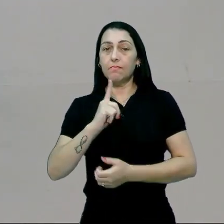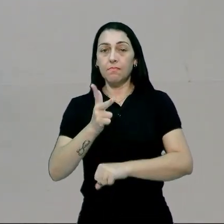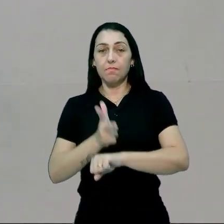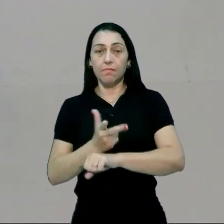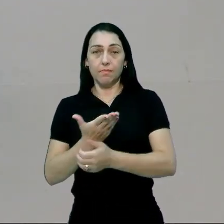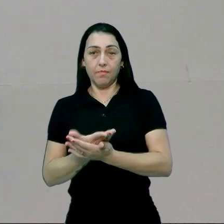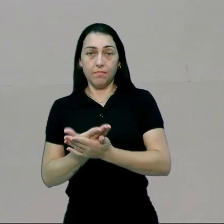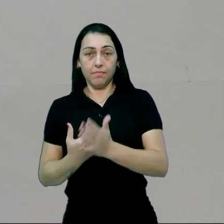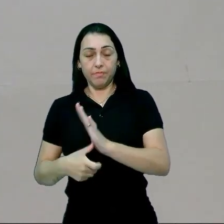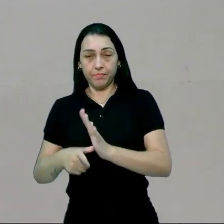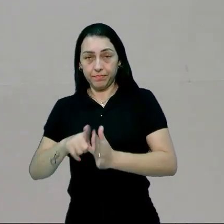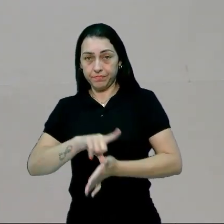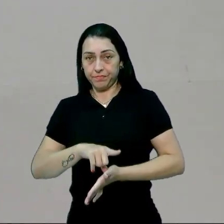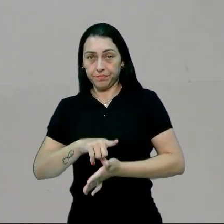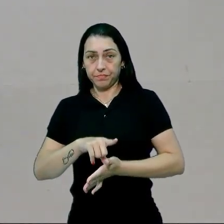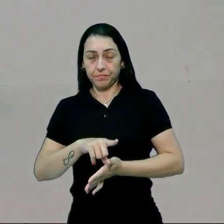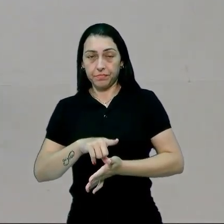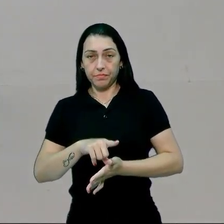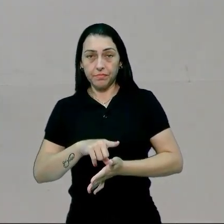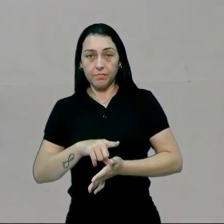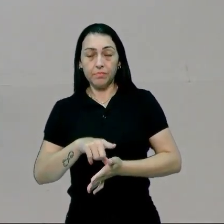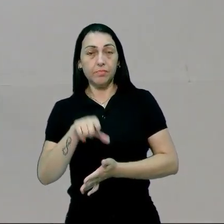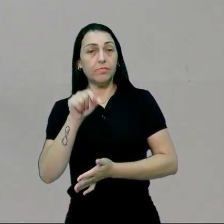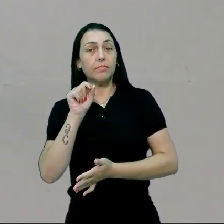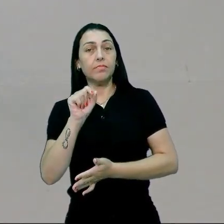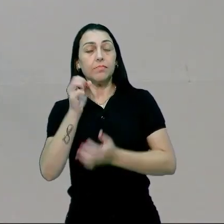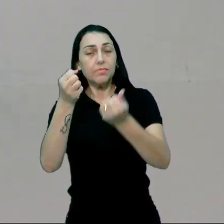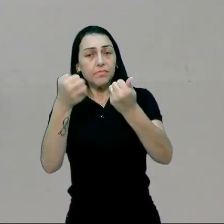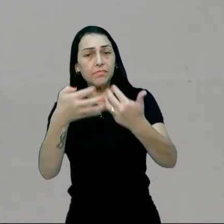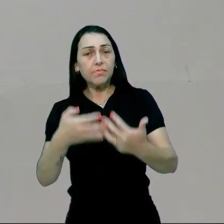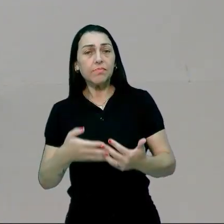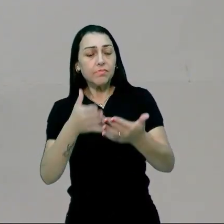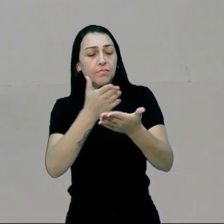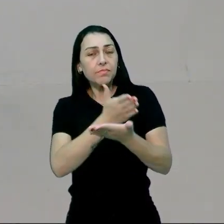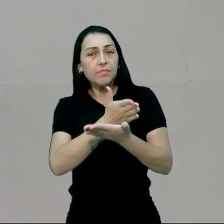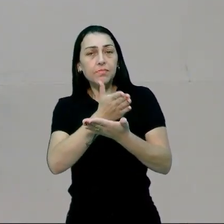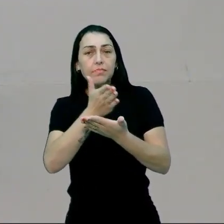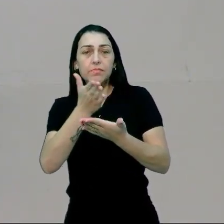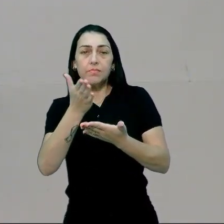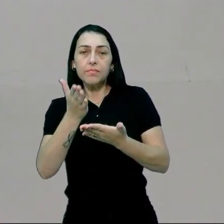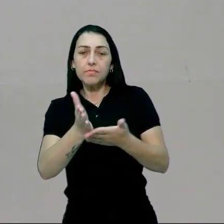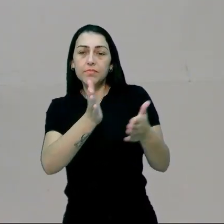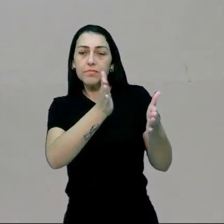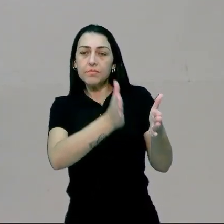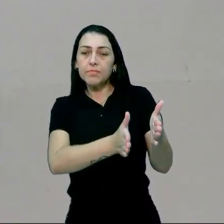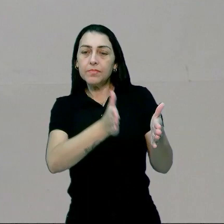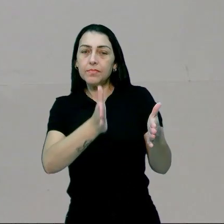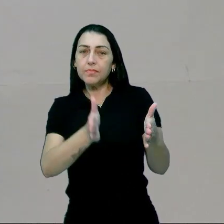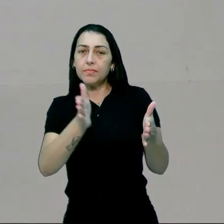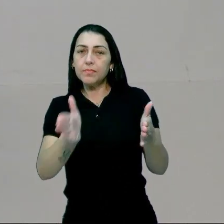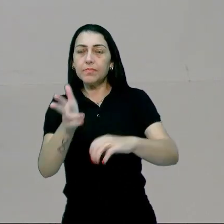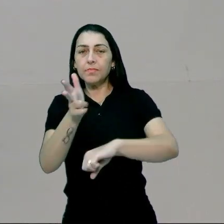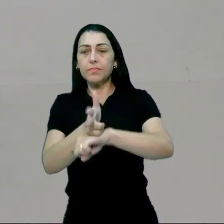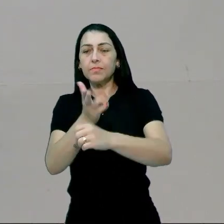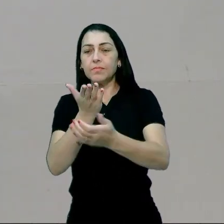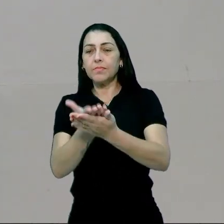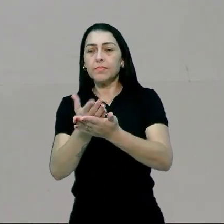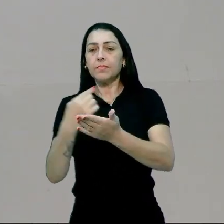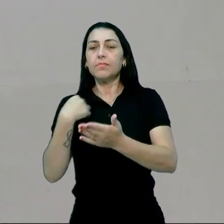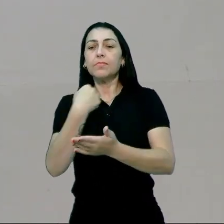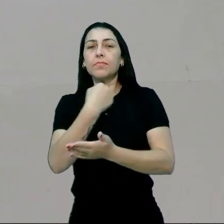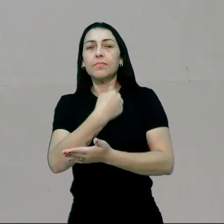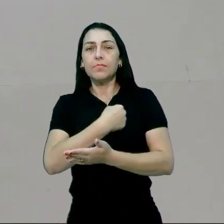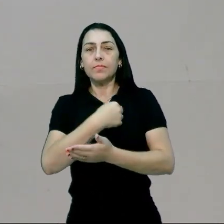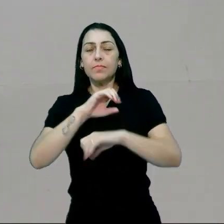videoaula anterior que ela acabou sendo o início de uma sequência de videoaulas em que nós